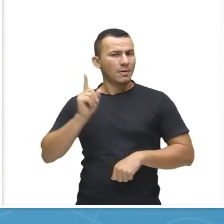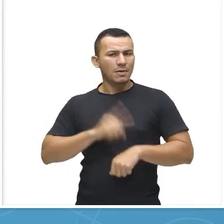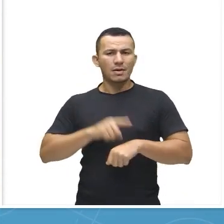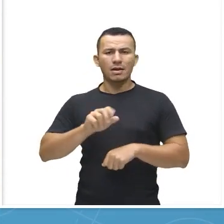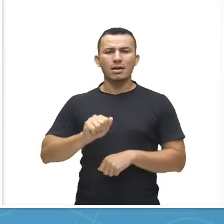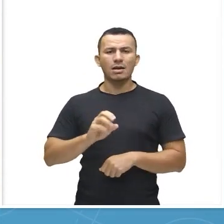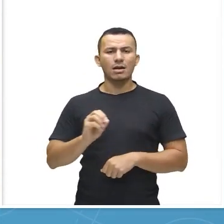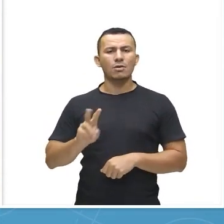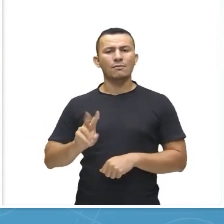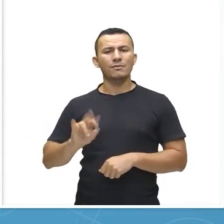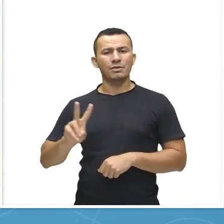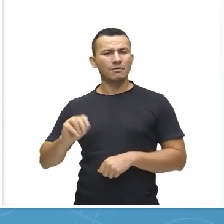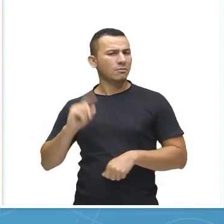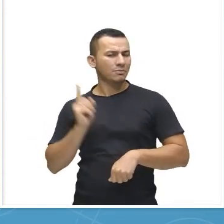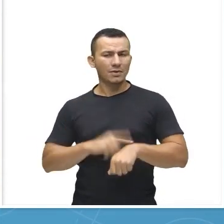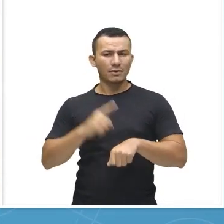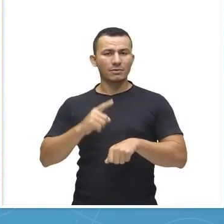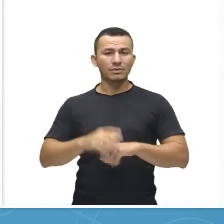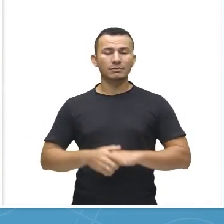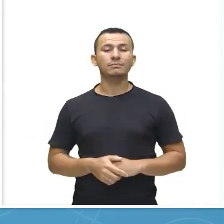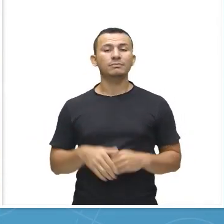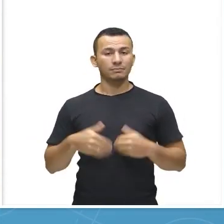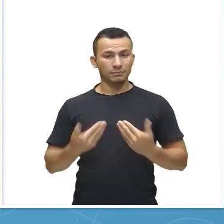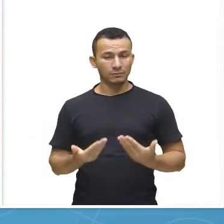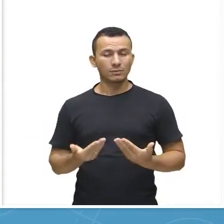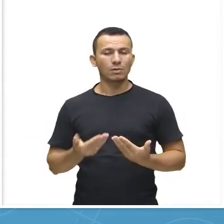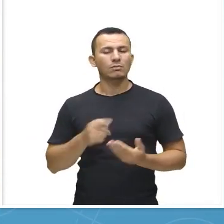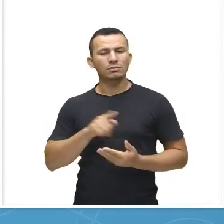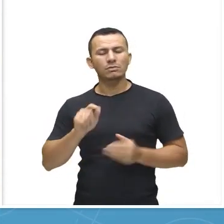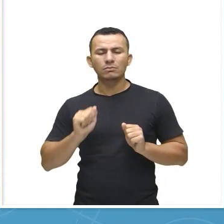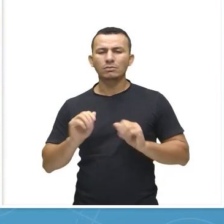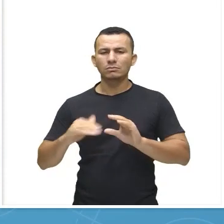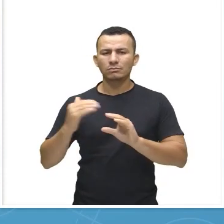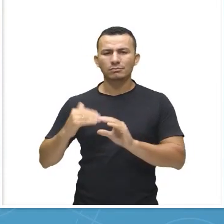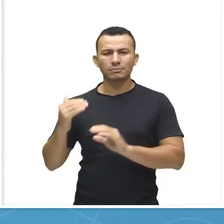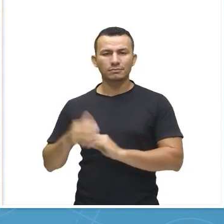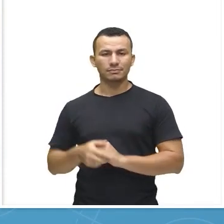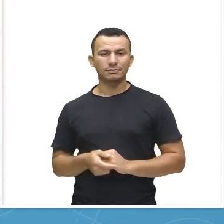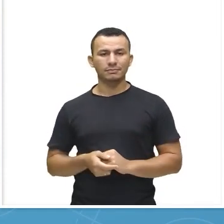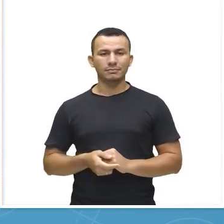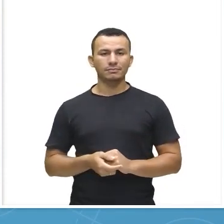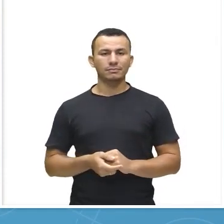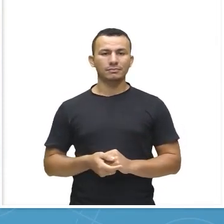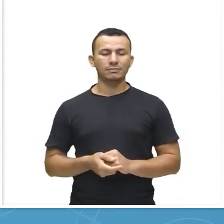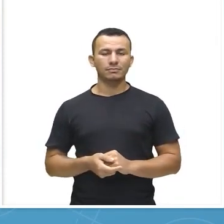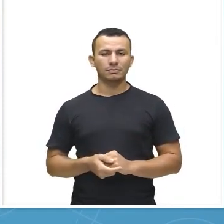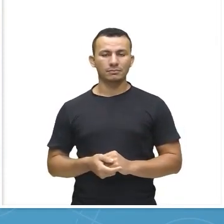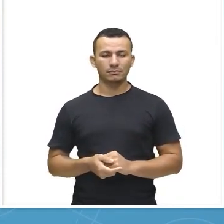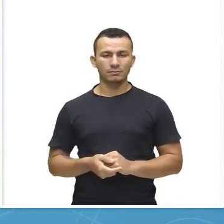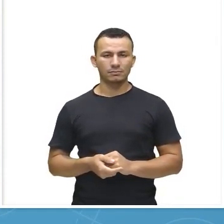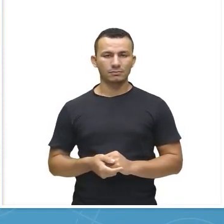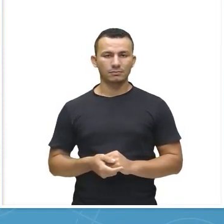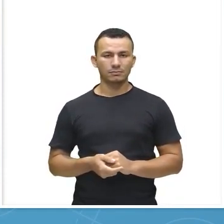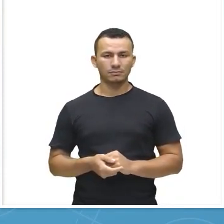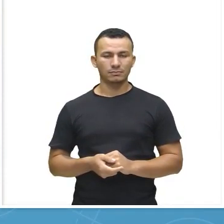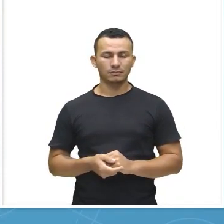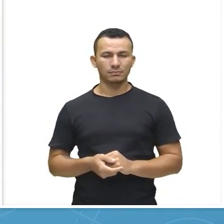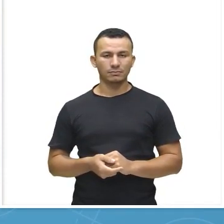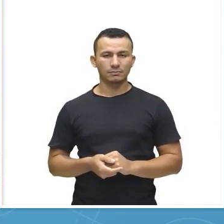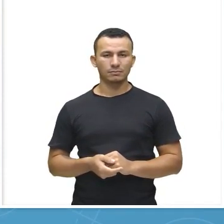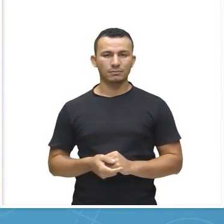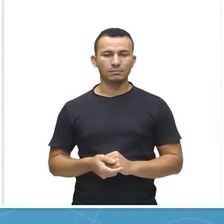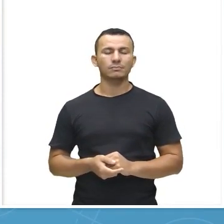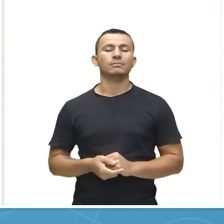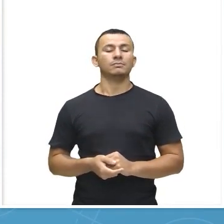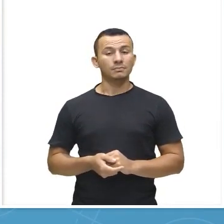vivo, tá? Ok, então, deixa eu ver essas participações agora. Então vamos lá, a resposta a